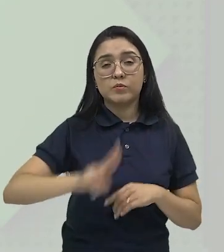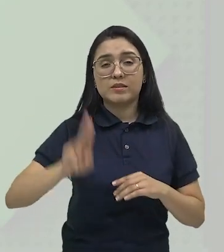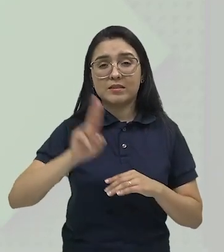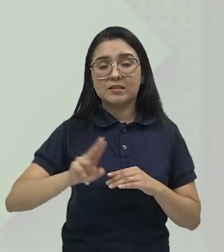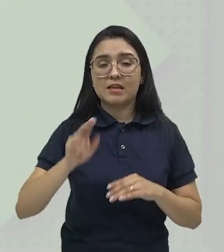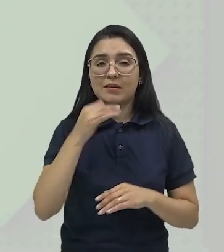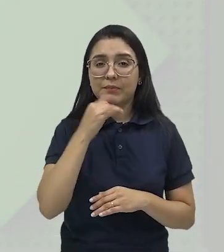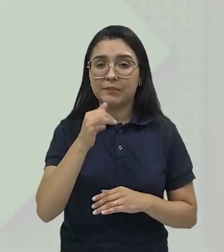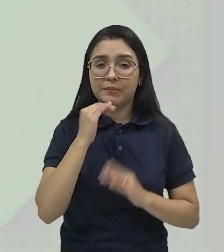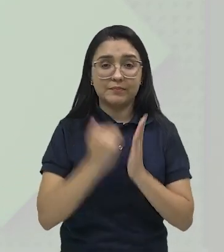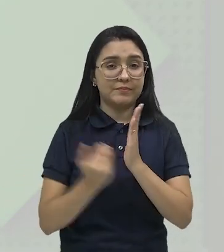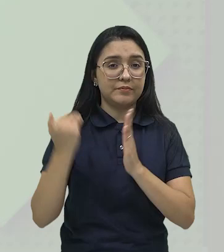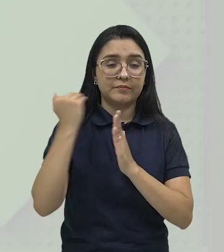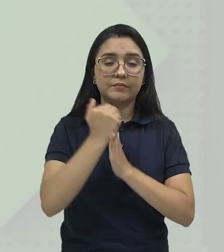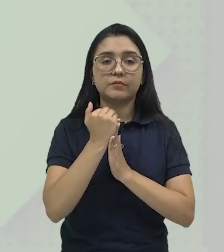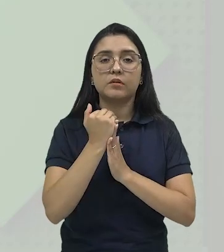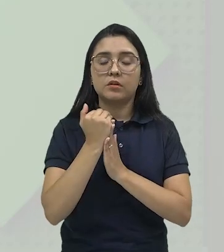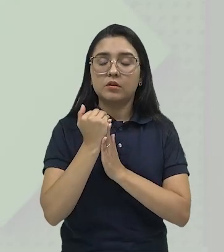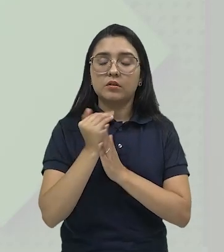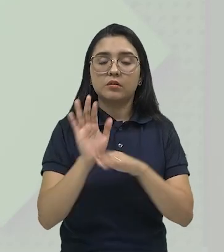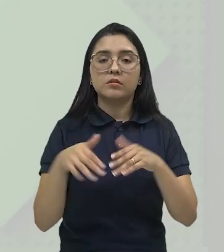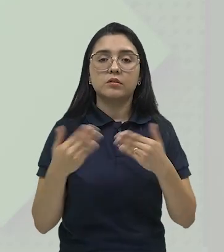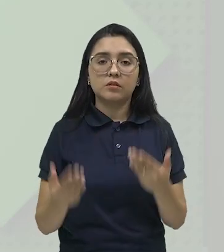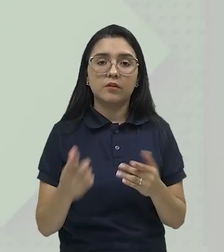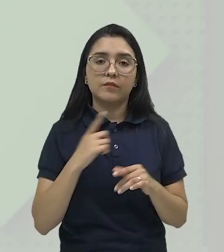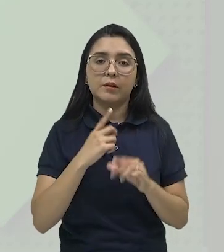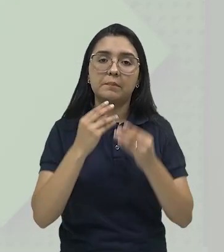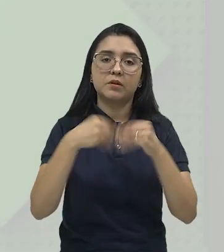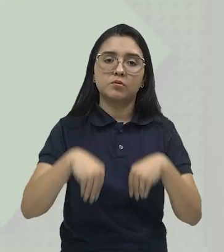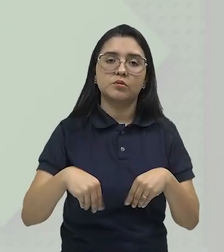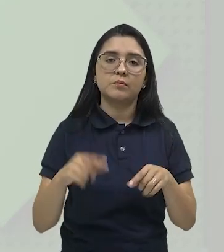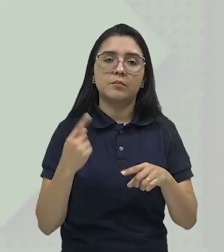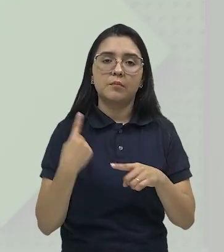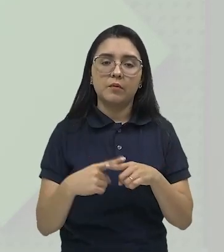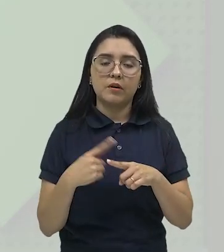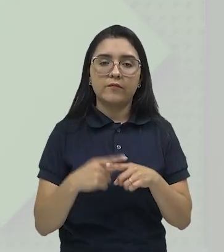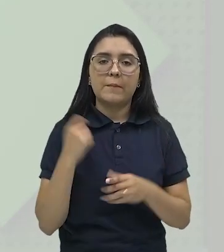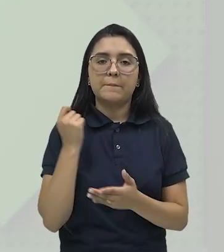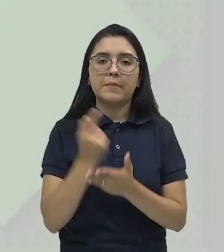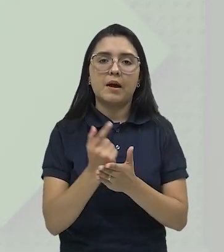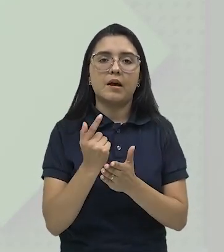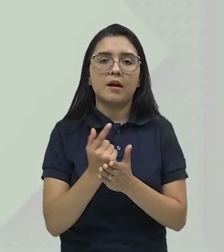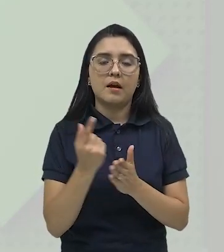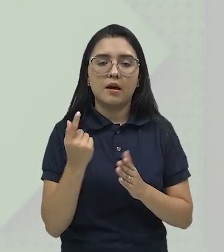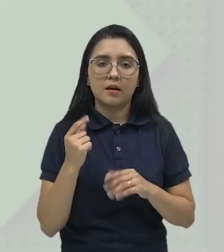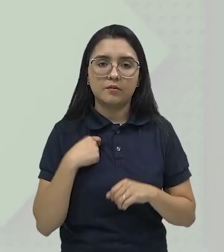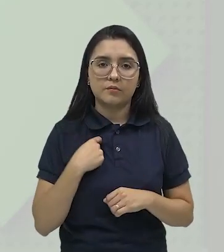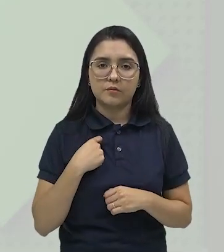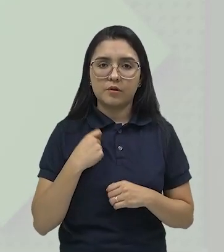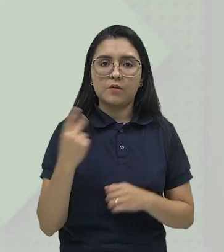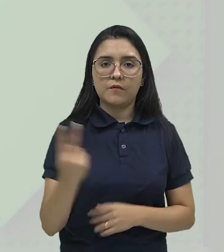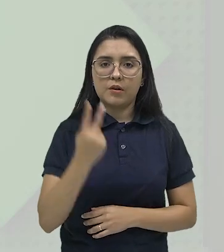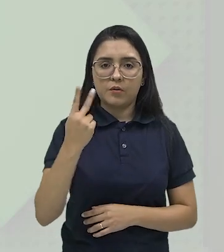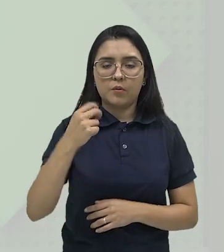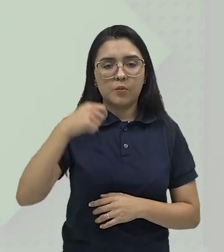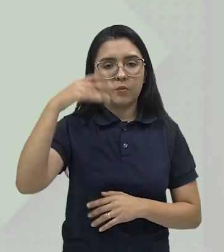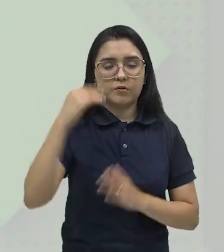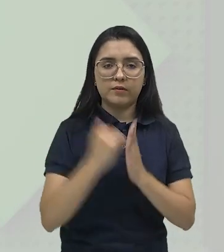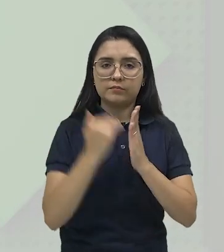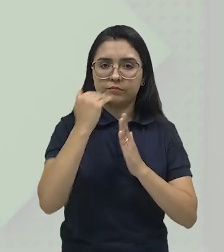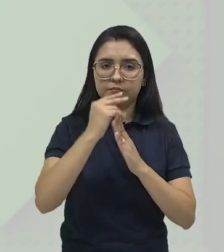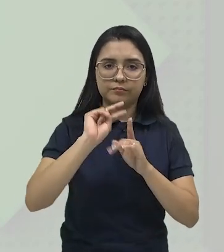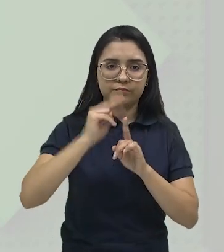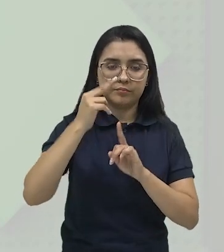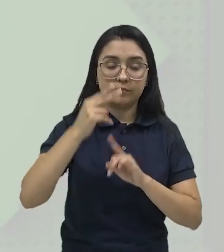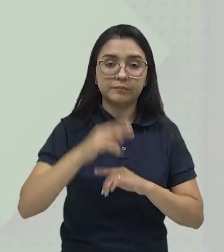mais energia elétrica e aí você no final das contas vai pagar mais também por conta desse consumo de energia elétrica. Então,